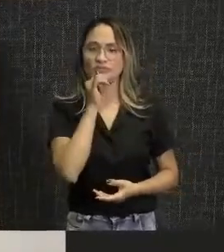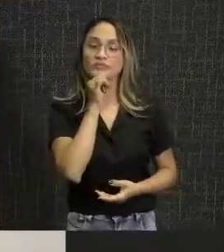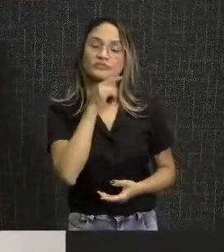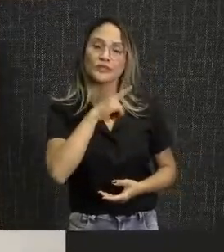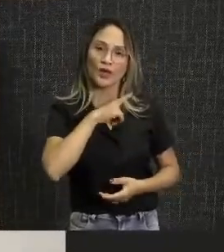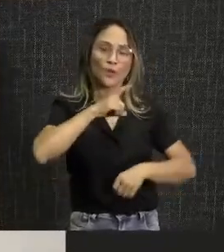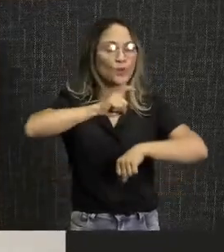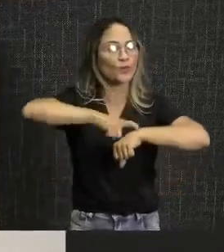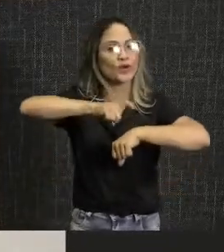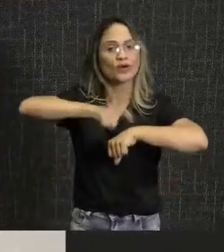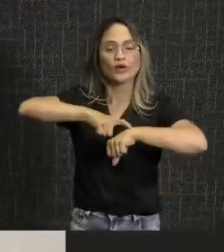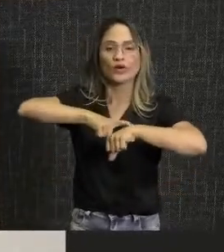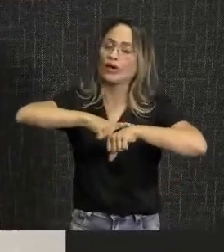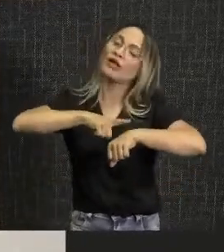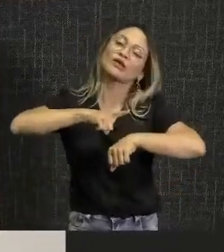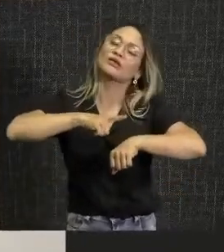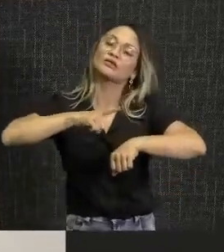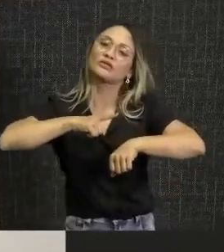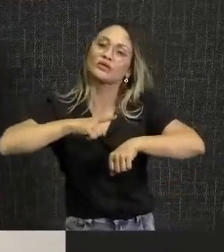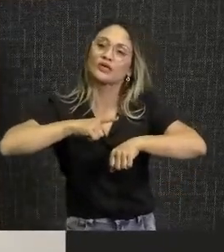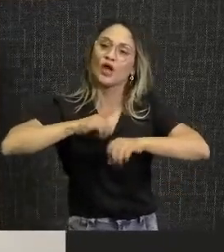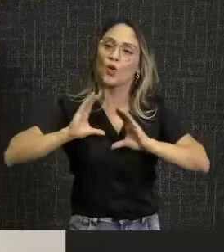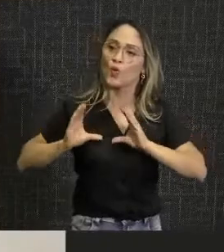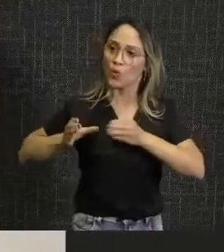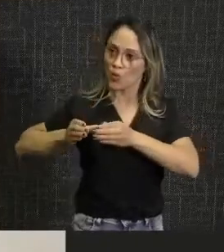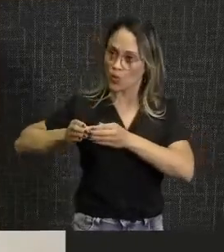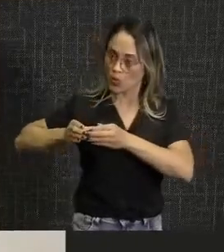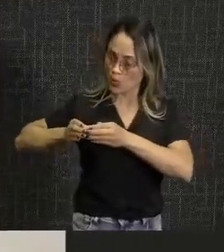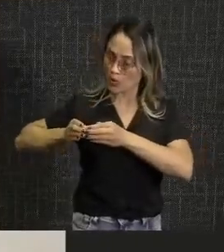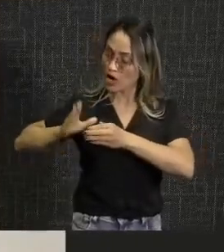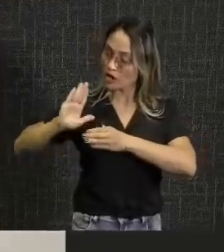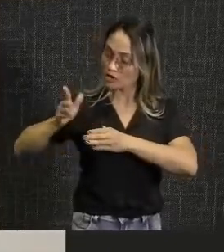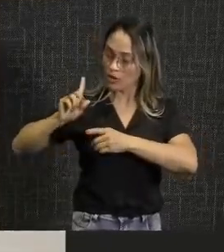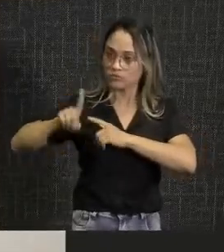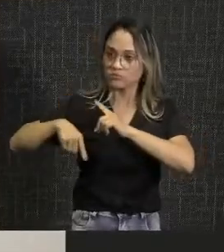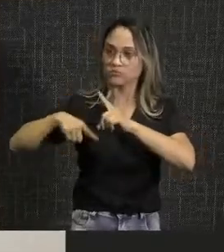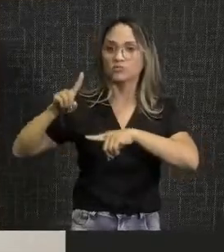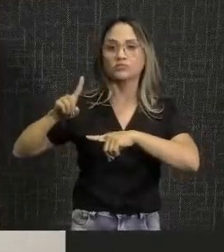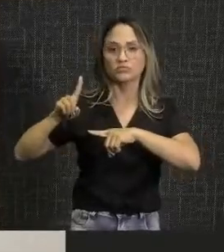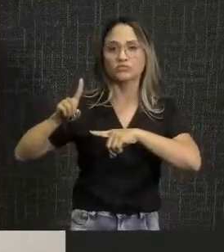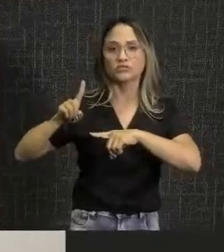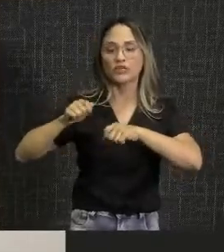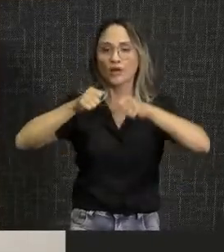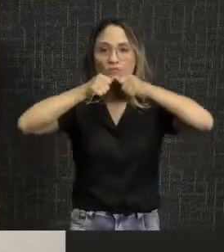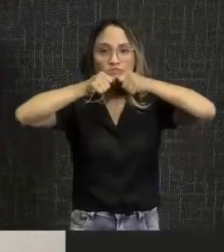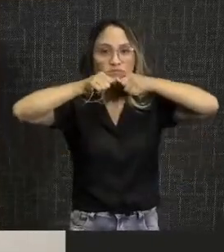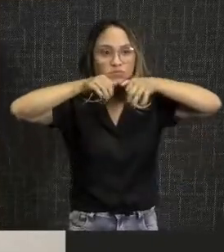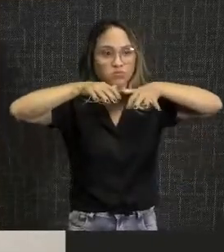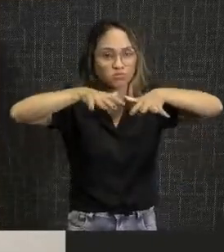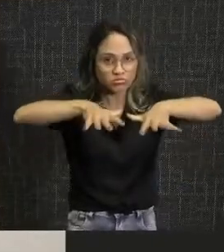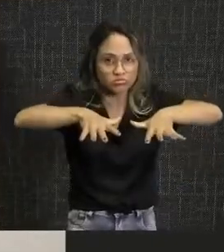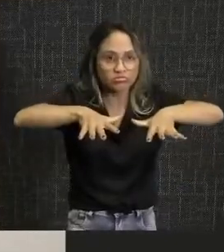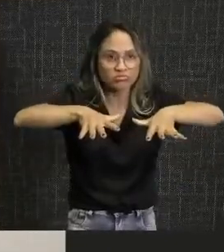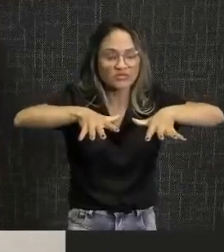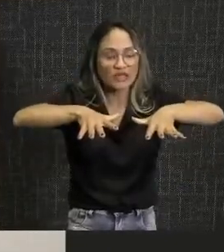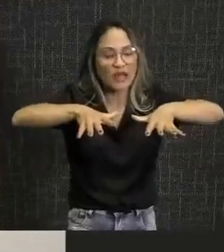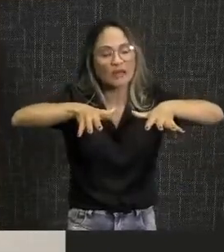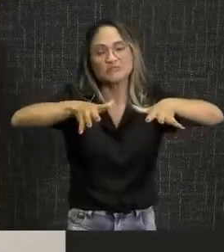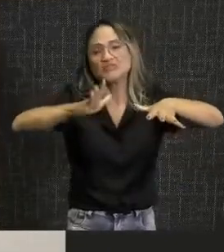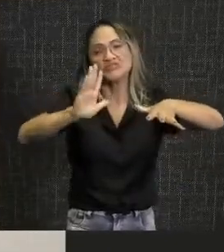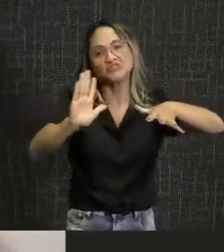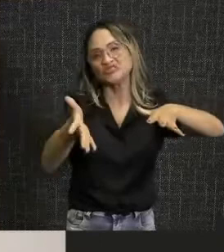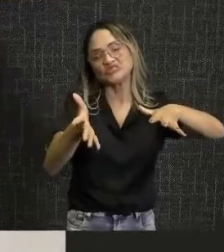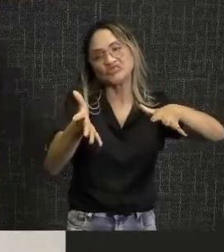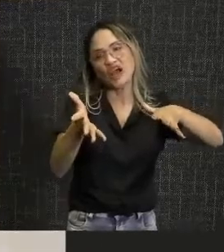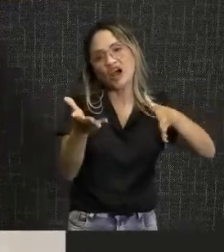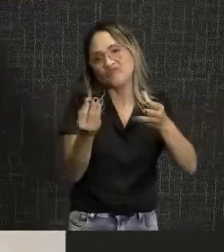uma determinada porção da população que passou daquilo, aí a epidemia ela já começa a perder força, tá?